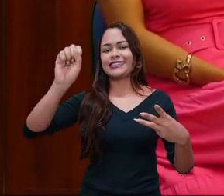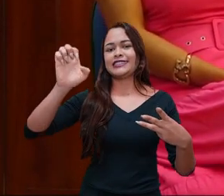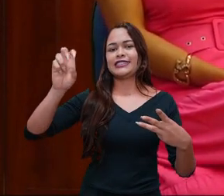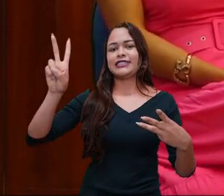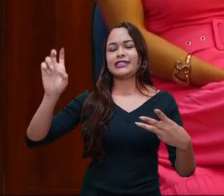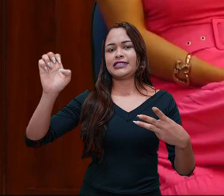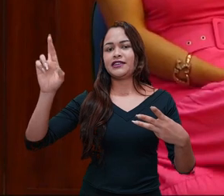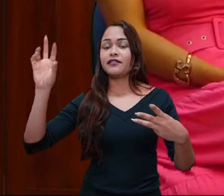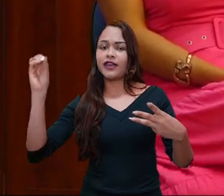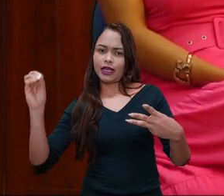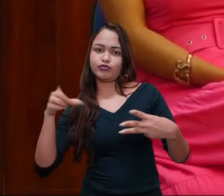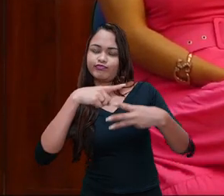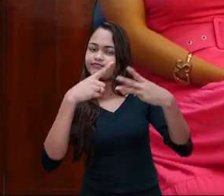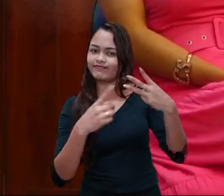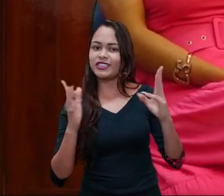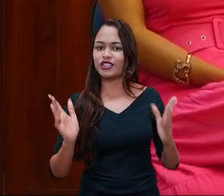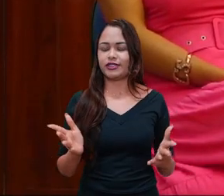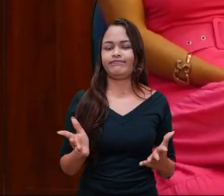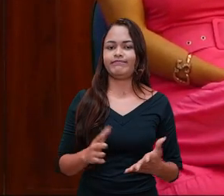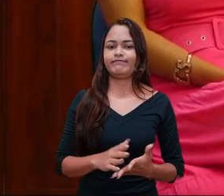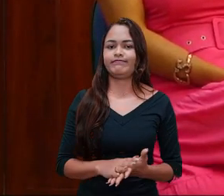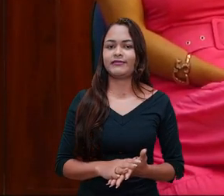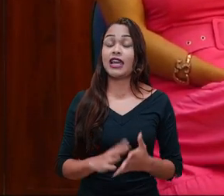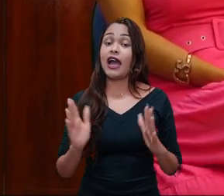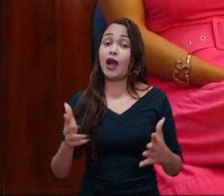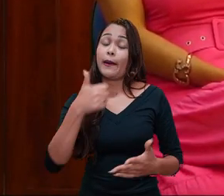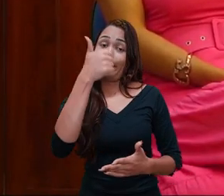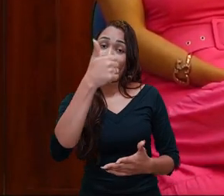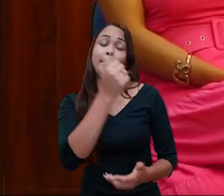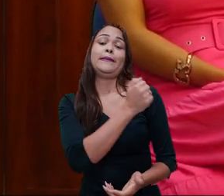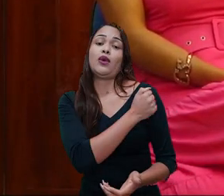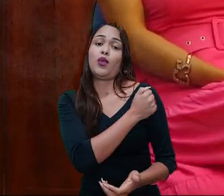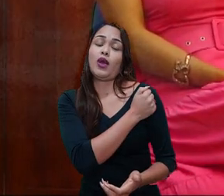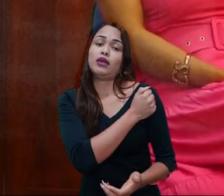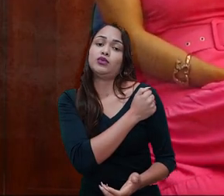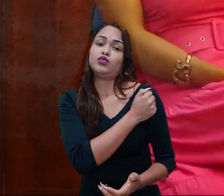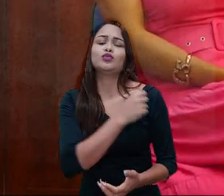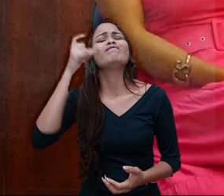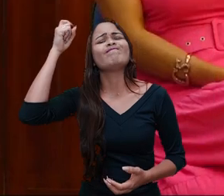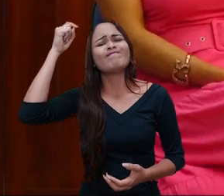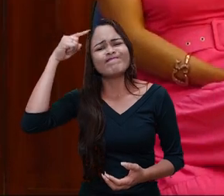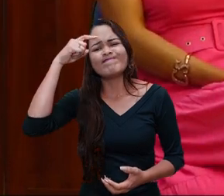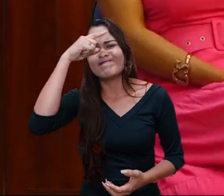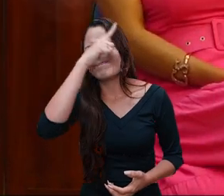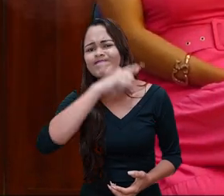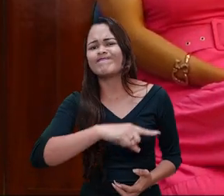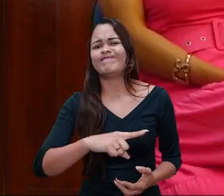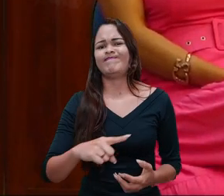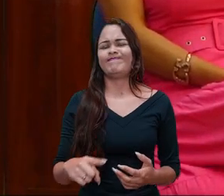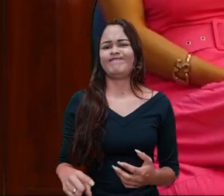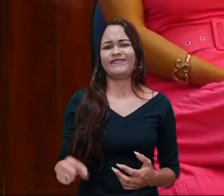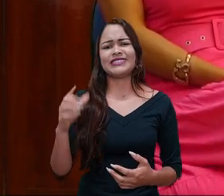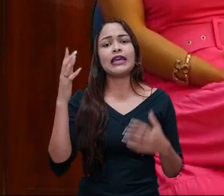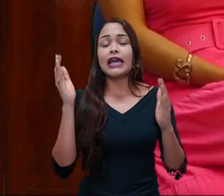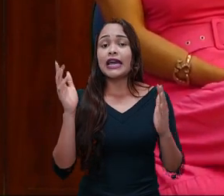da minha trajetória. Aí eu posso aqui relatar o meu primeiro aluno, que foi assim o meu desafio, porque eu tinha teoria, tinha